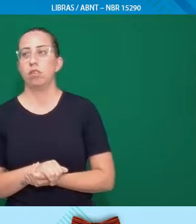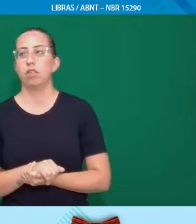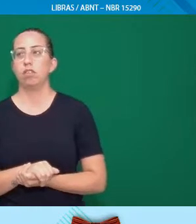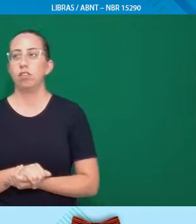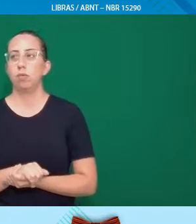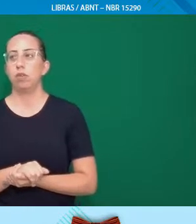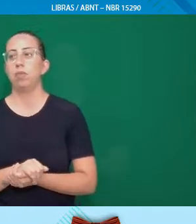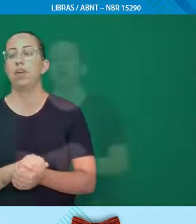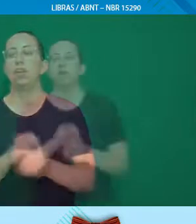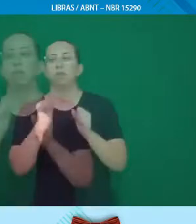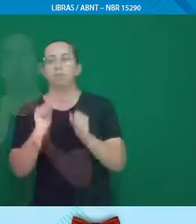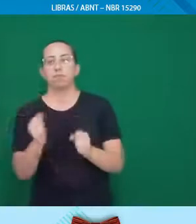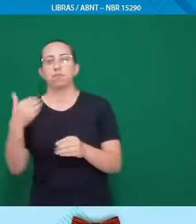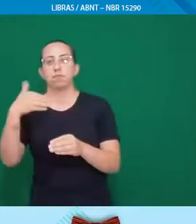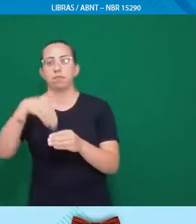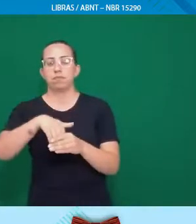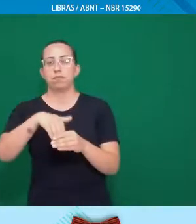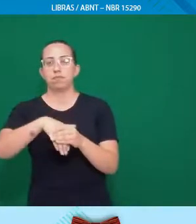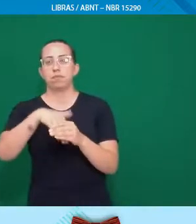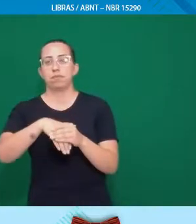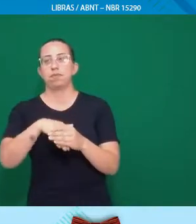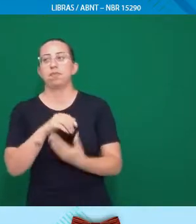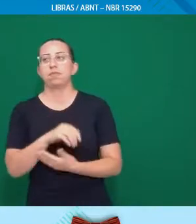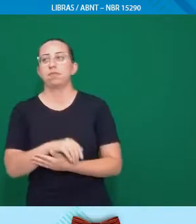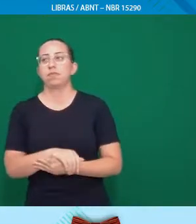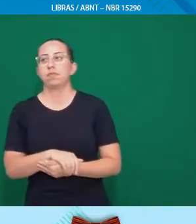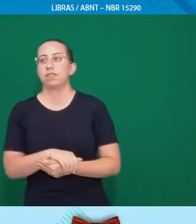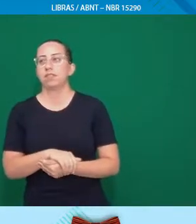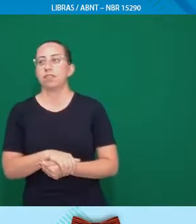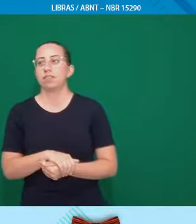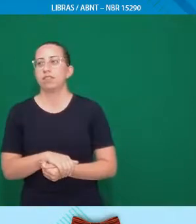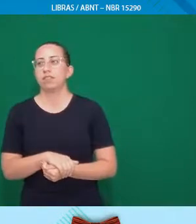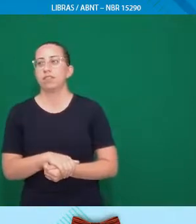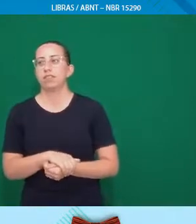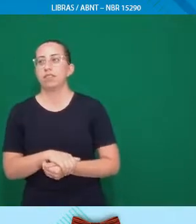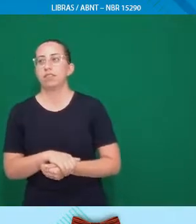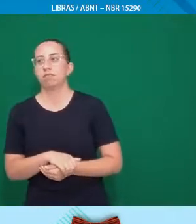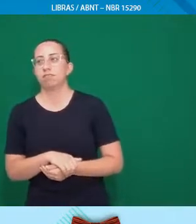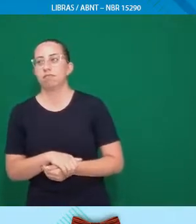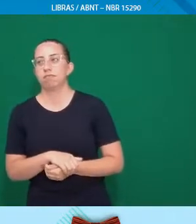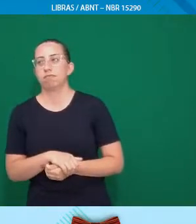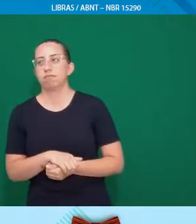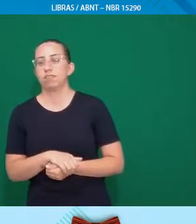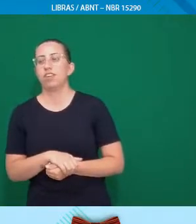eu coloco em votação E aí